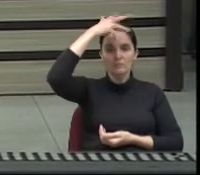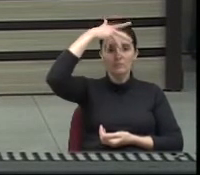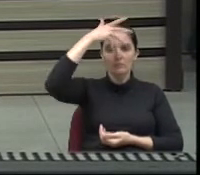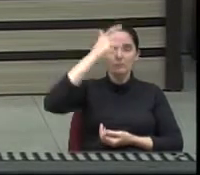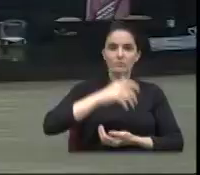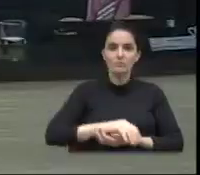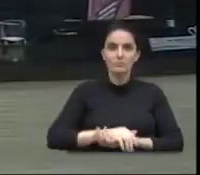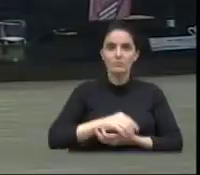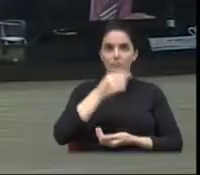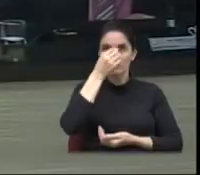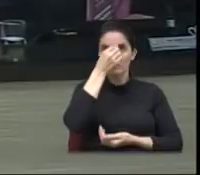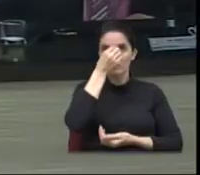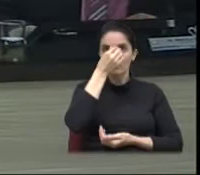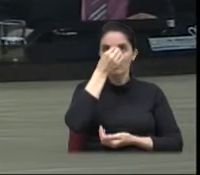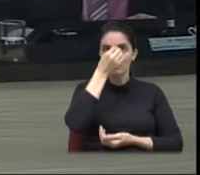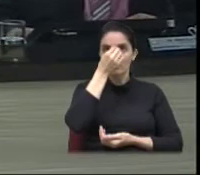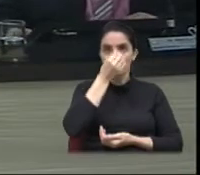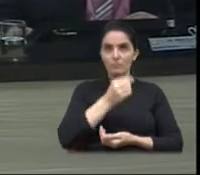Jorge.